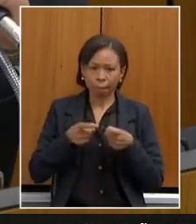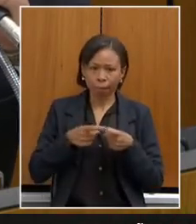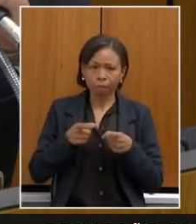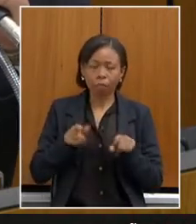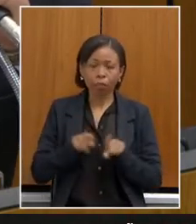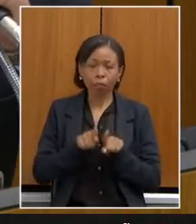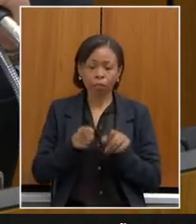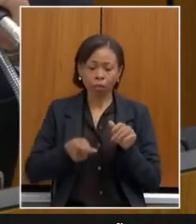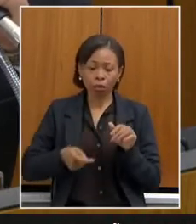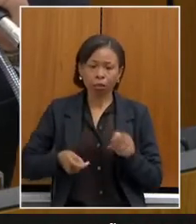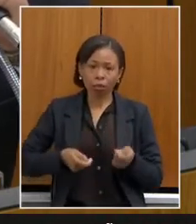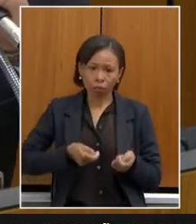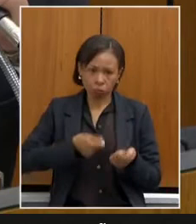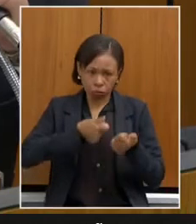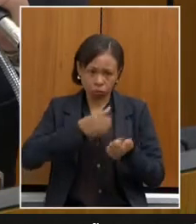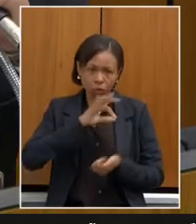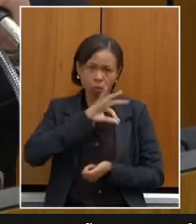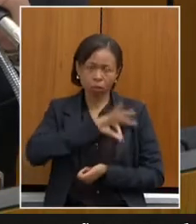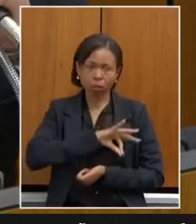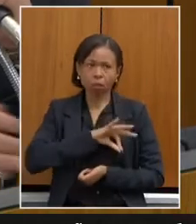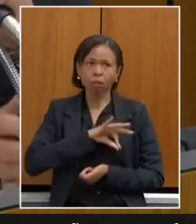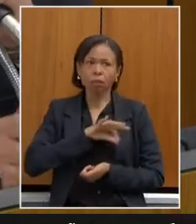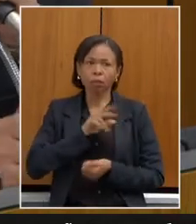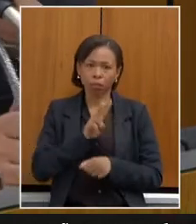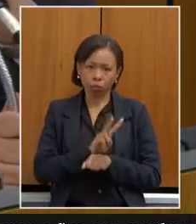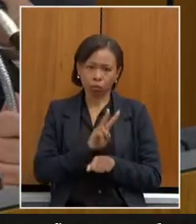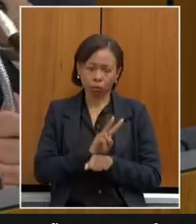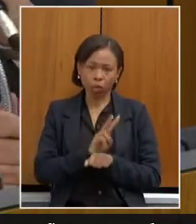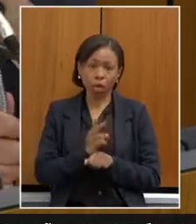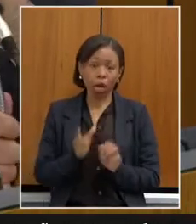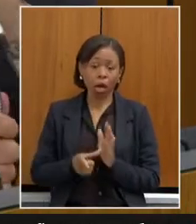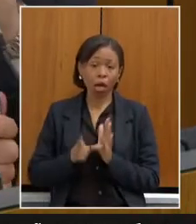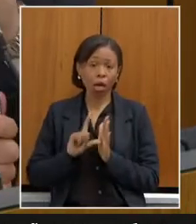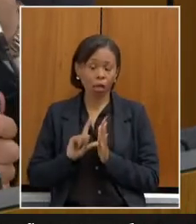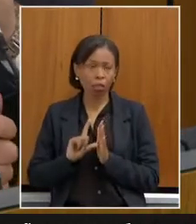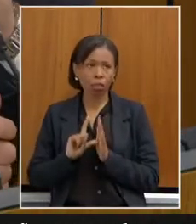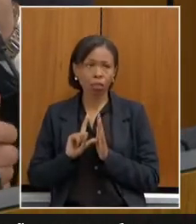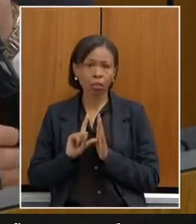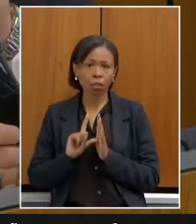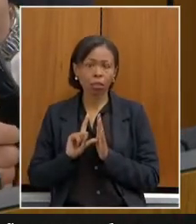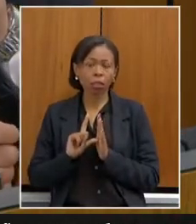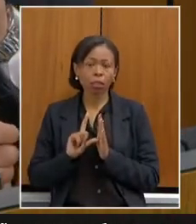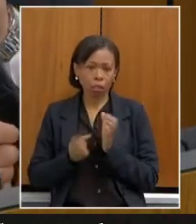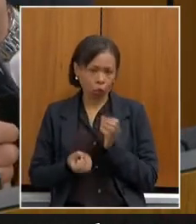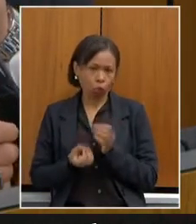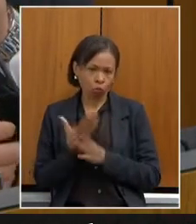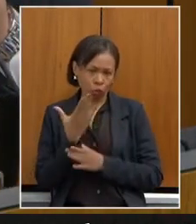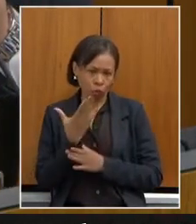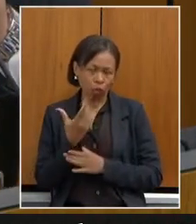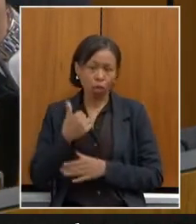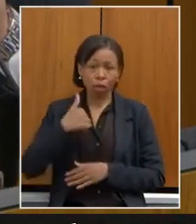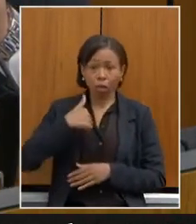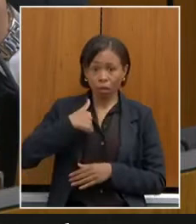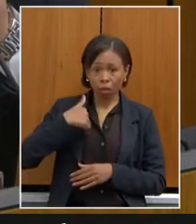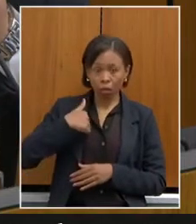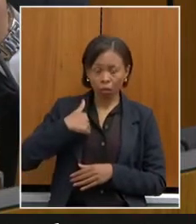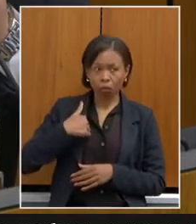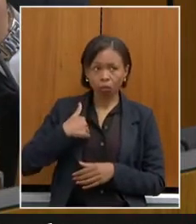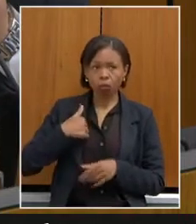temporária eu era presidente da FEMIG quando foi estabelecido foi até um pleito meu da presidência